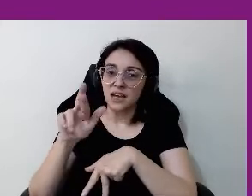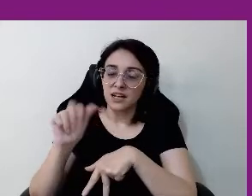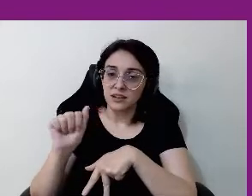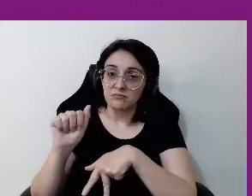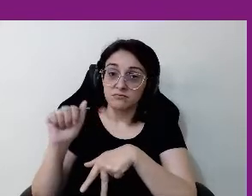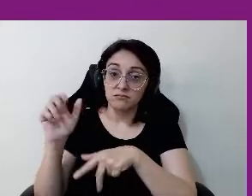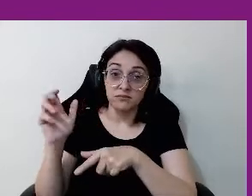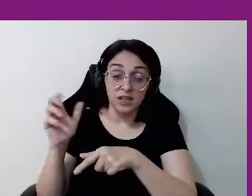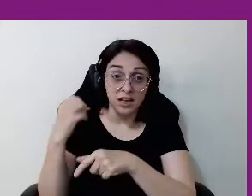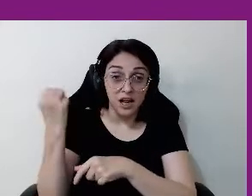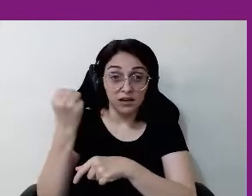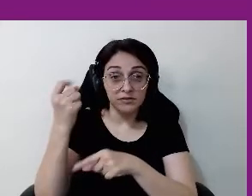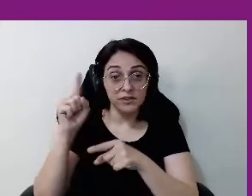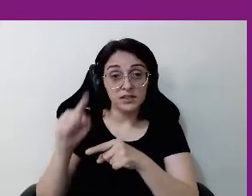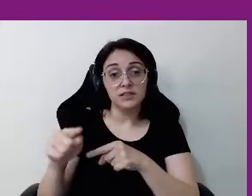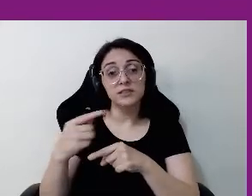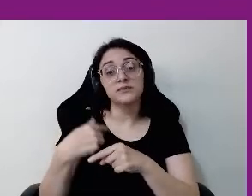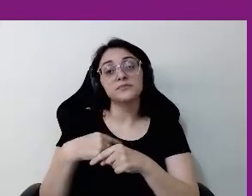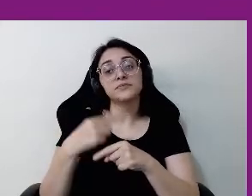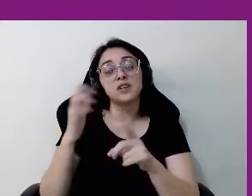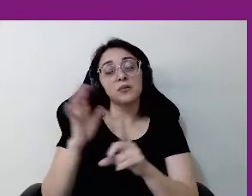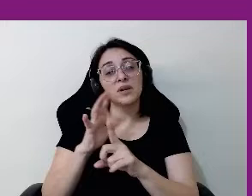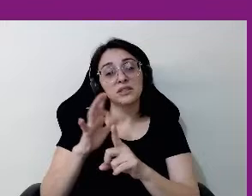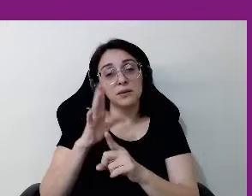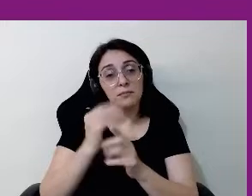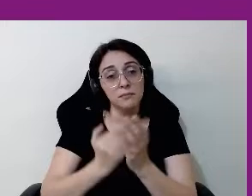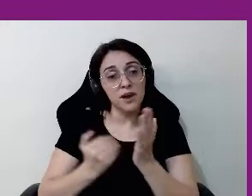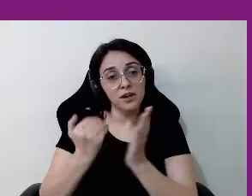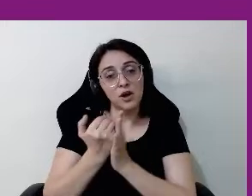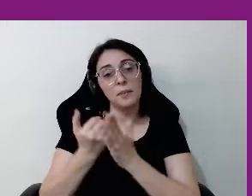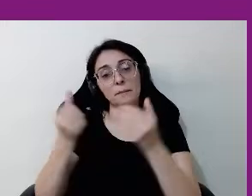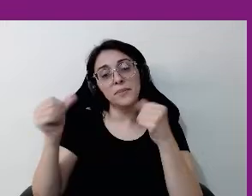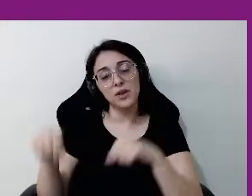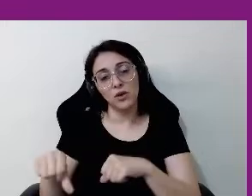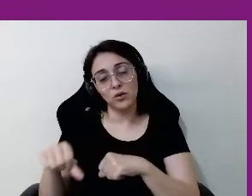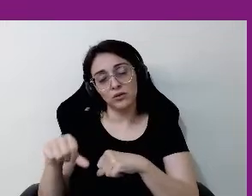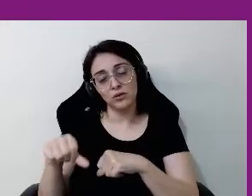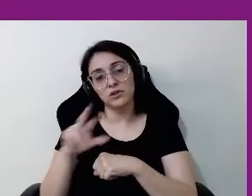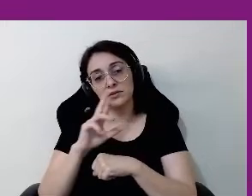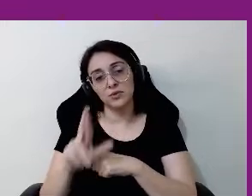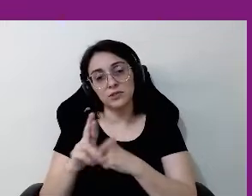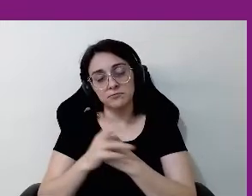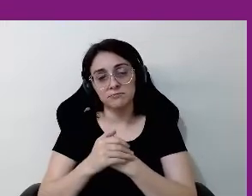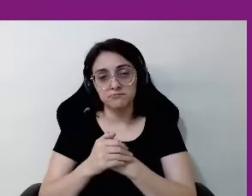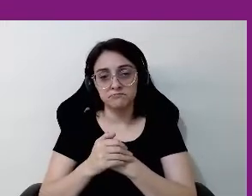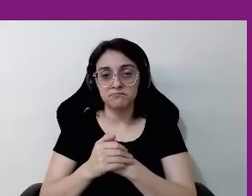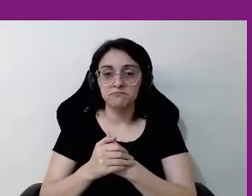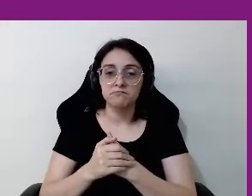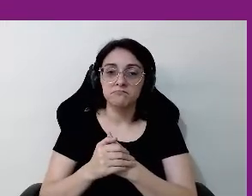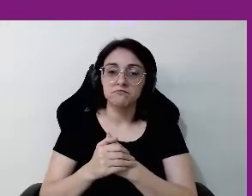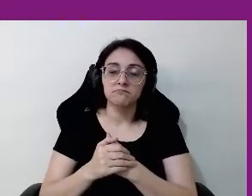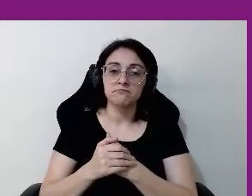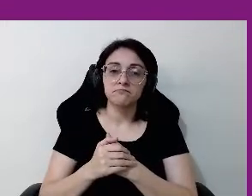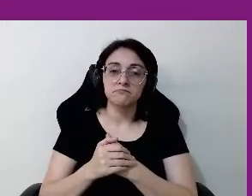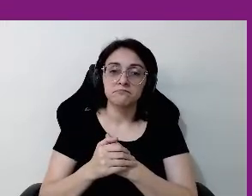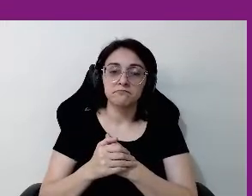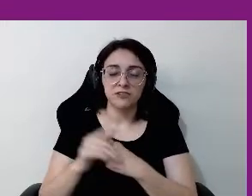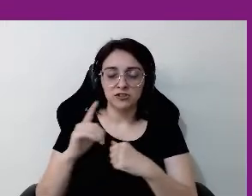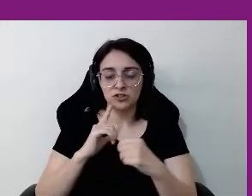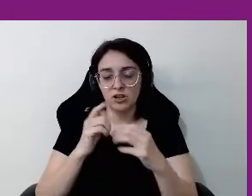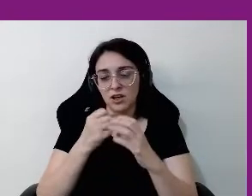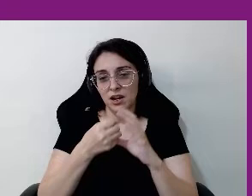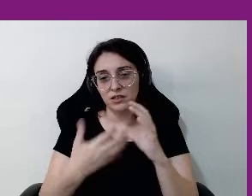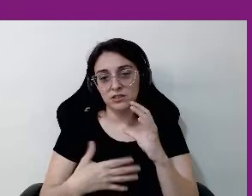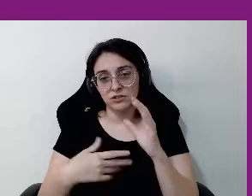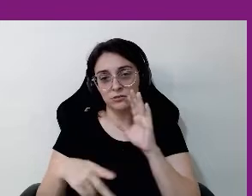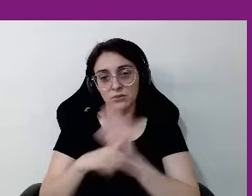driving pressure, pior o desfecho. Às vezes, claro, havia uma característica